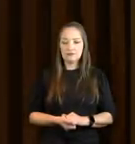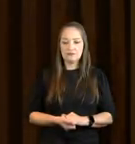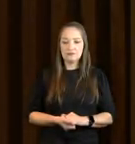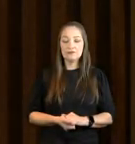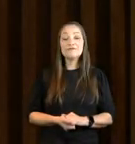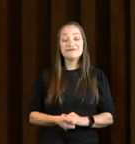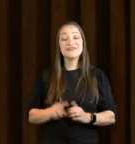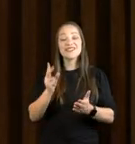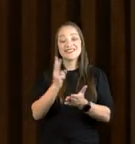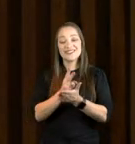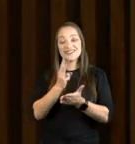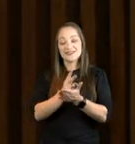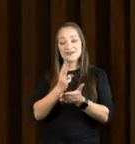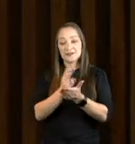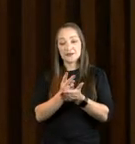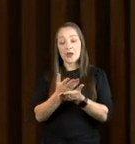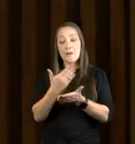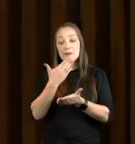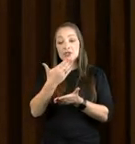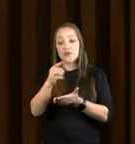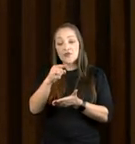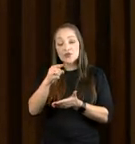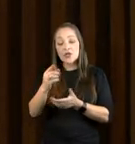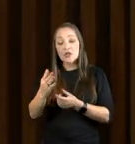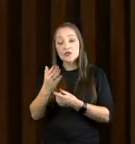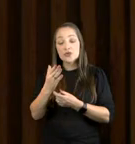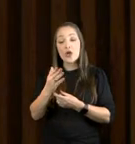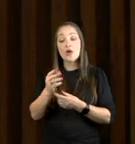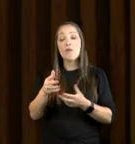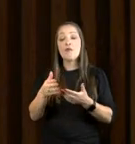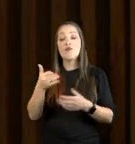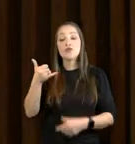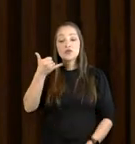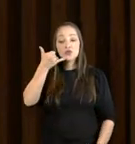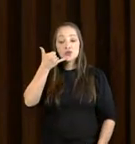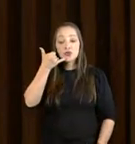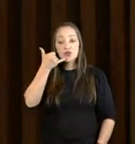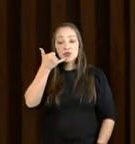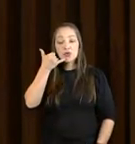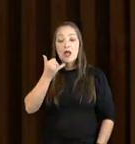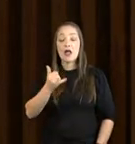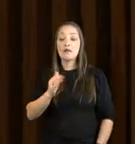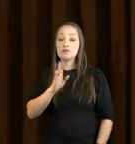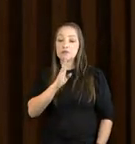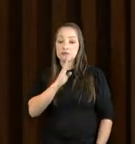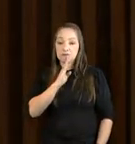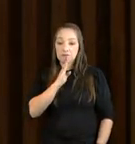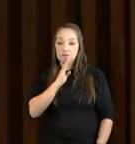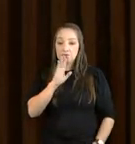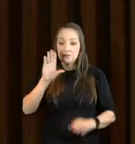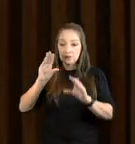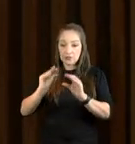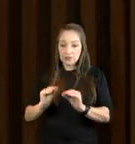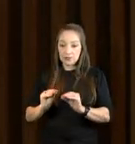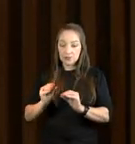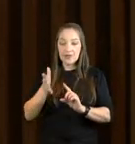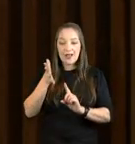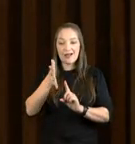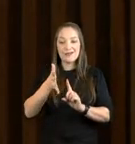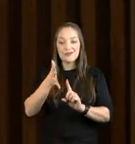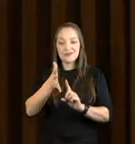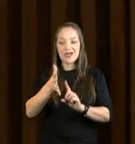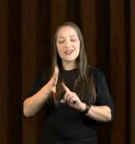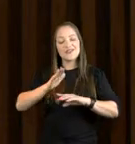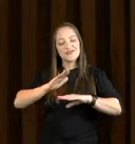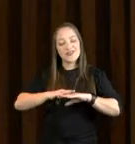Dando continuidade, solicitamos a colaboração de todos em manterem seus celulares no modo silencioso. Para a palestra Construindo